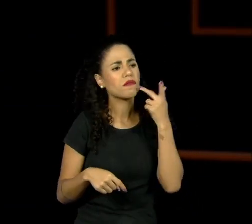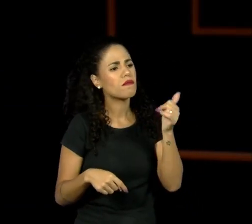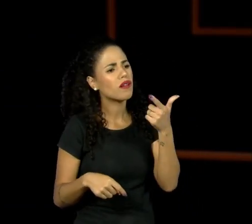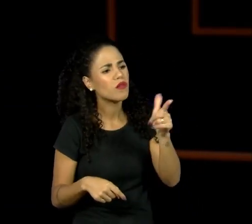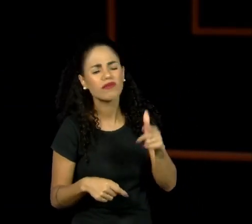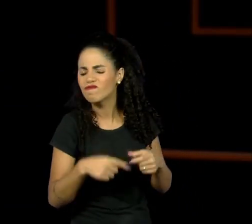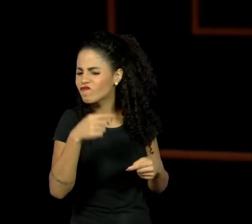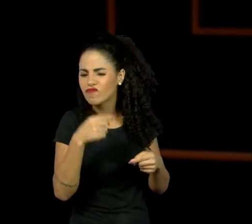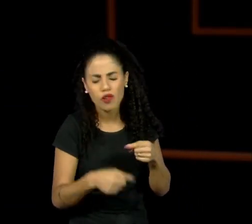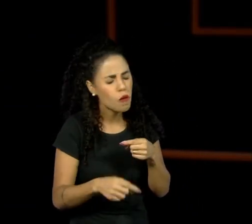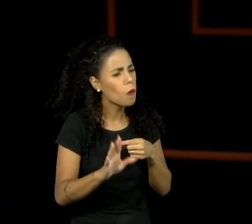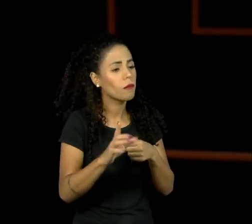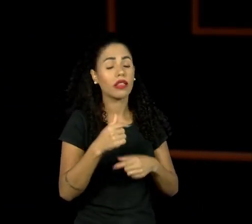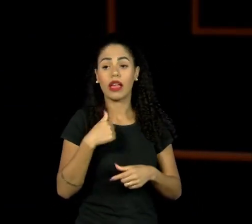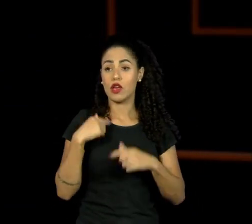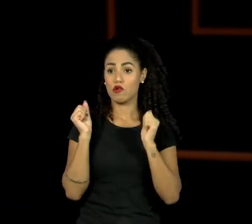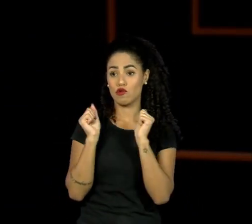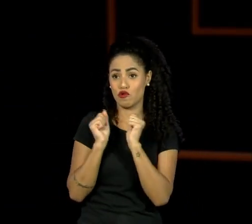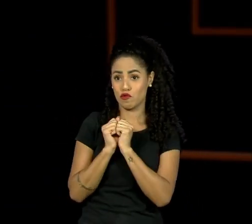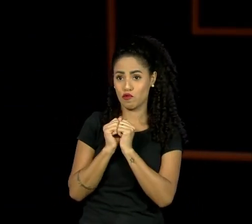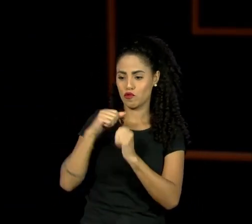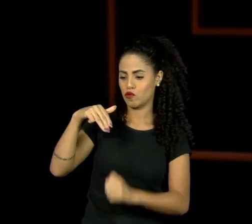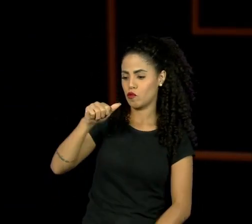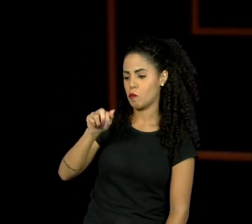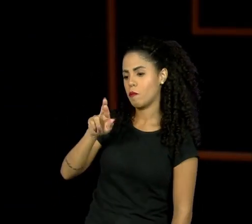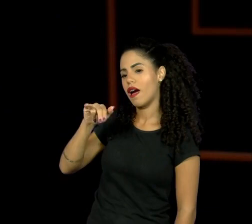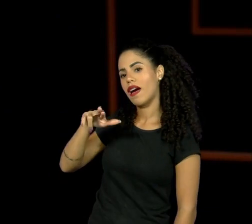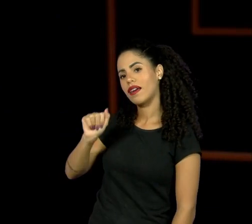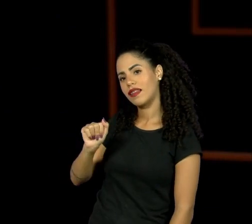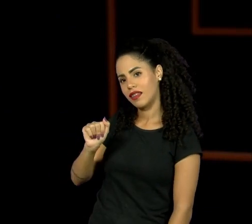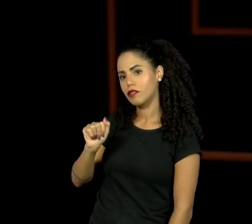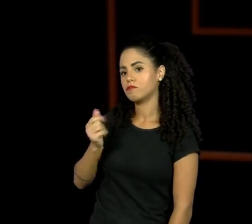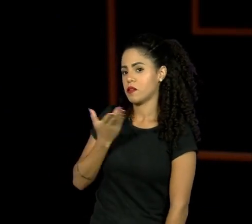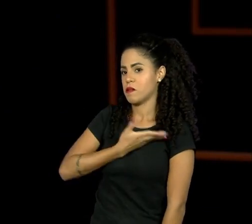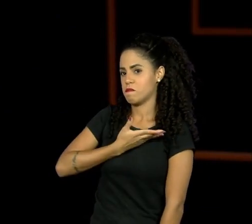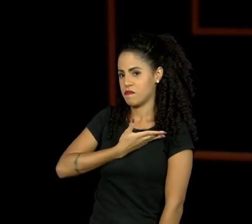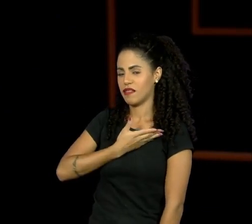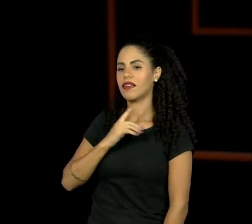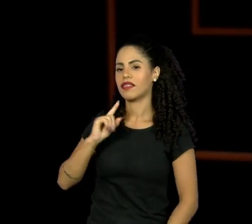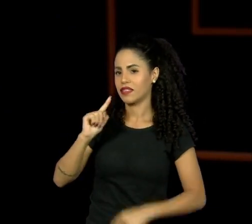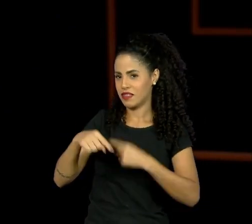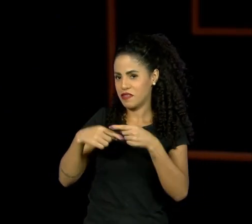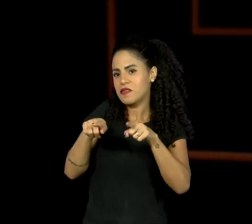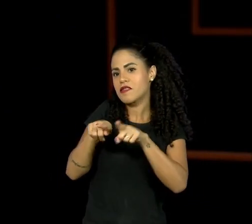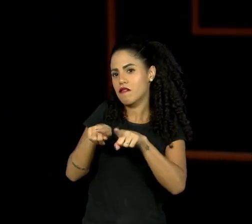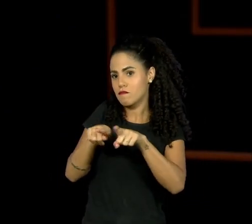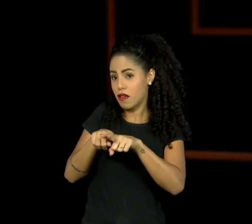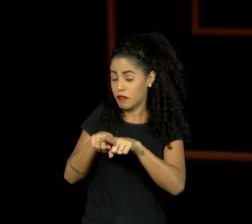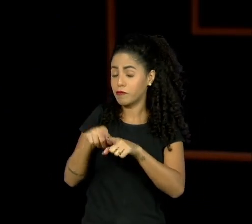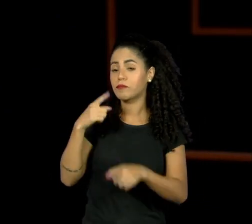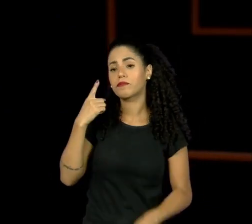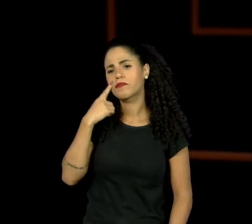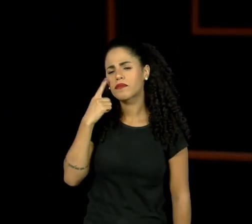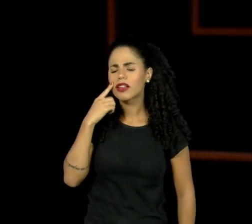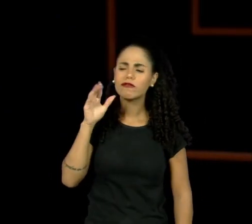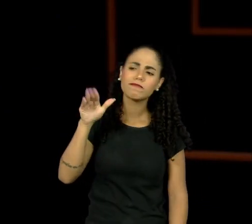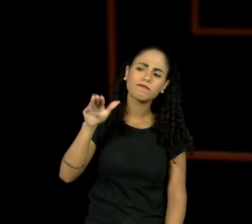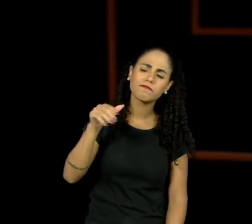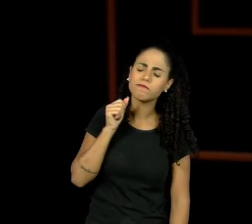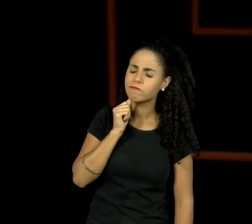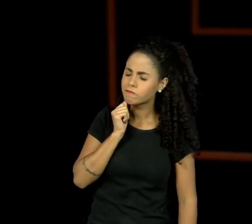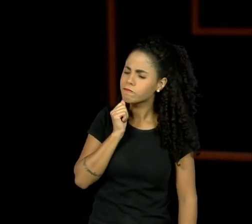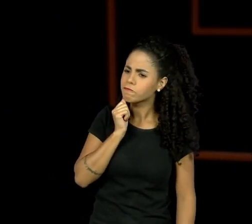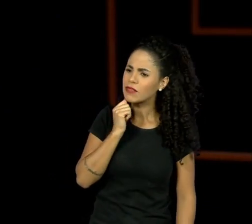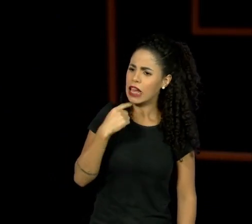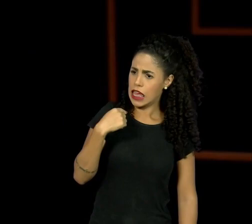Aí eu estava com a Marilhona, mãe do Davi e da Cissa, filhos depois de Moraes, que nasceram depois. E eu falei assim, Marilhona, é o